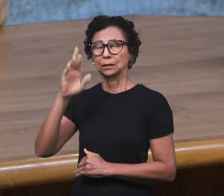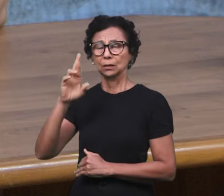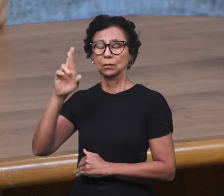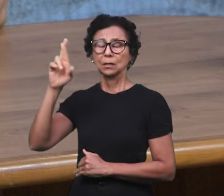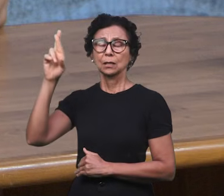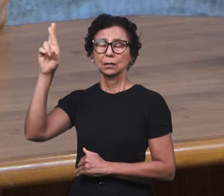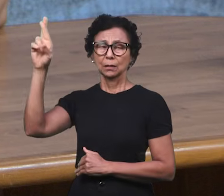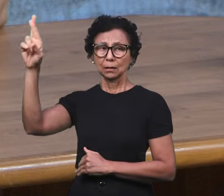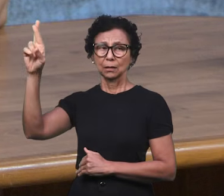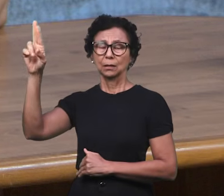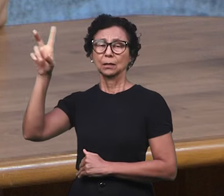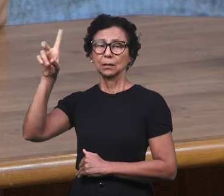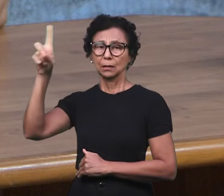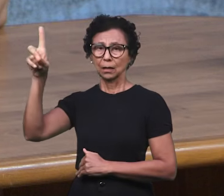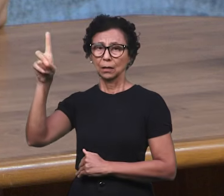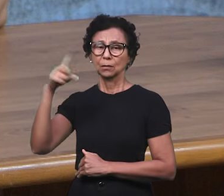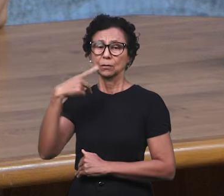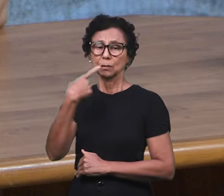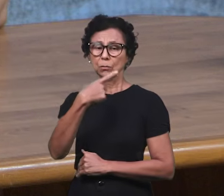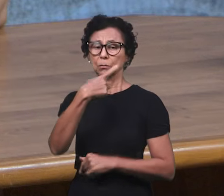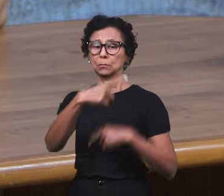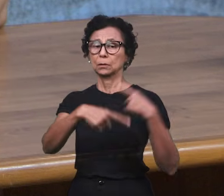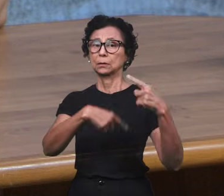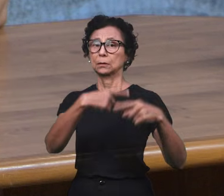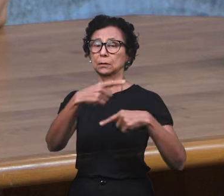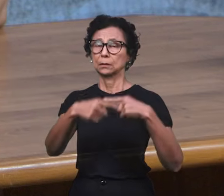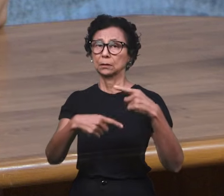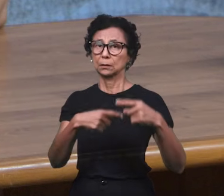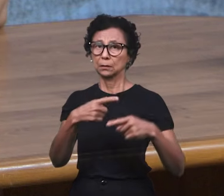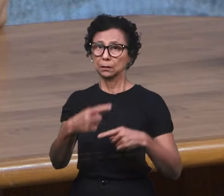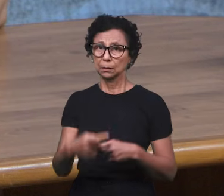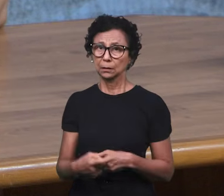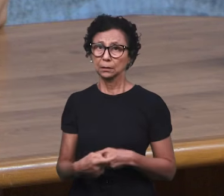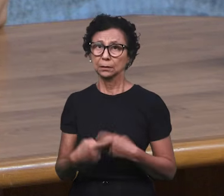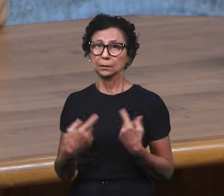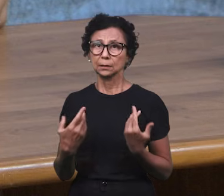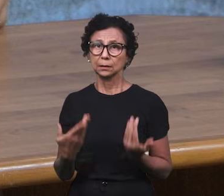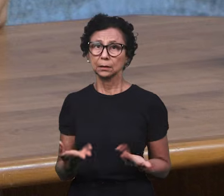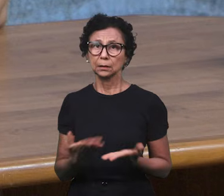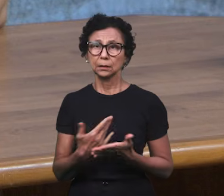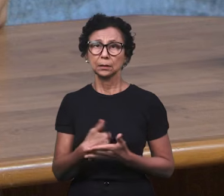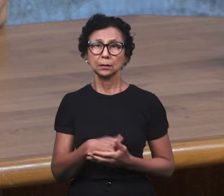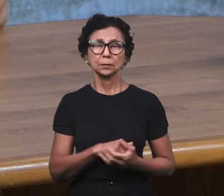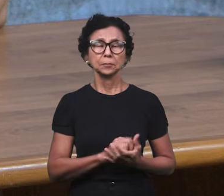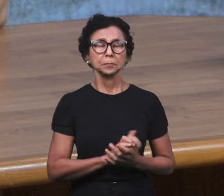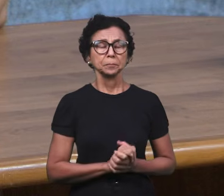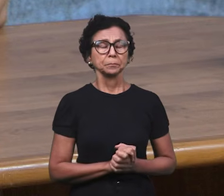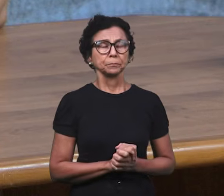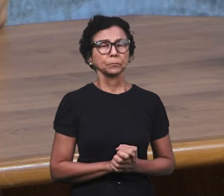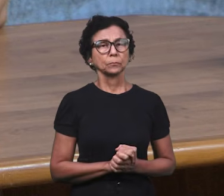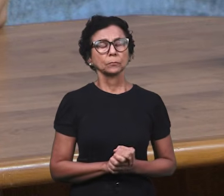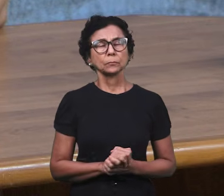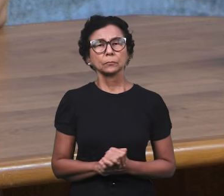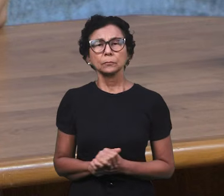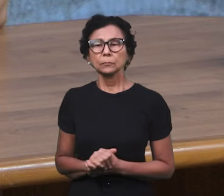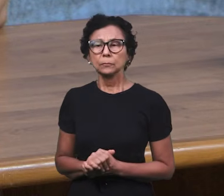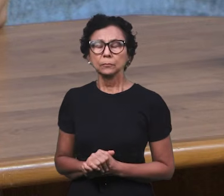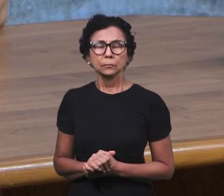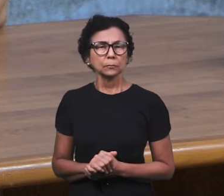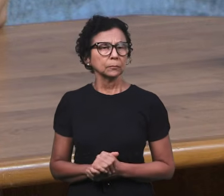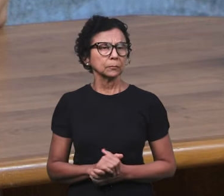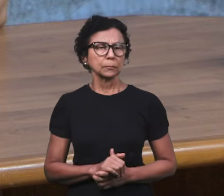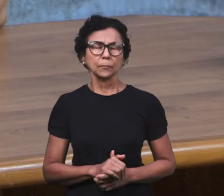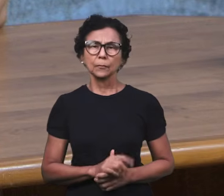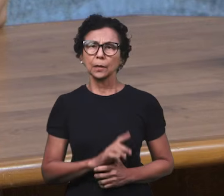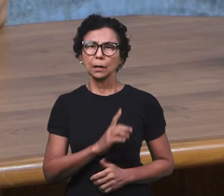seus pais, pelo que os pôs em assolação, como vedes. Não